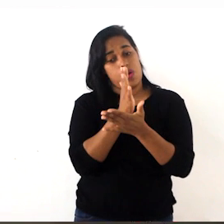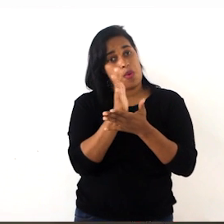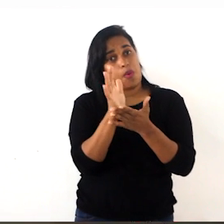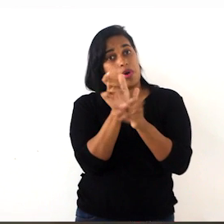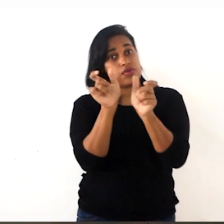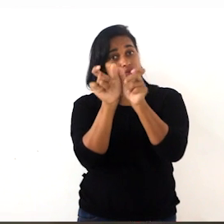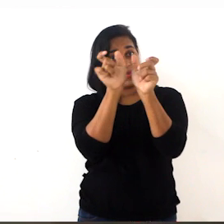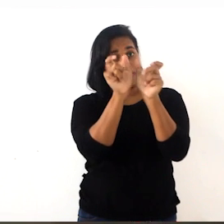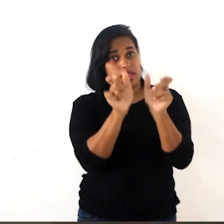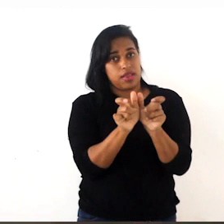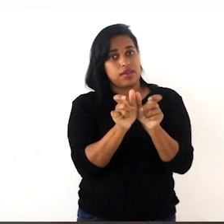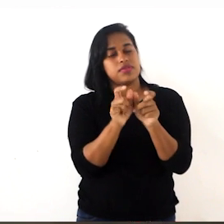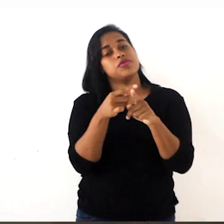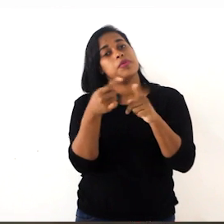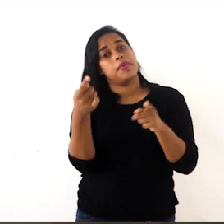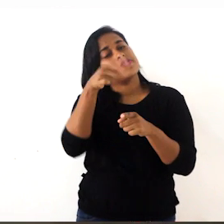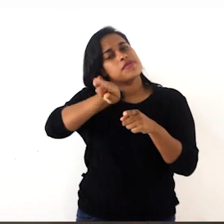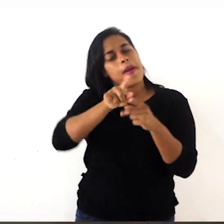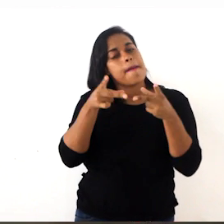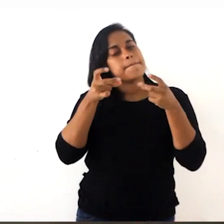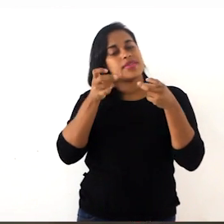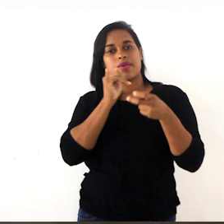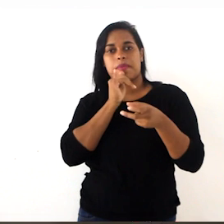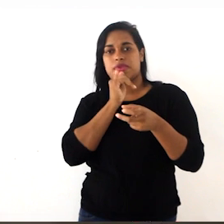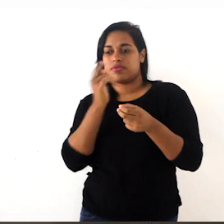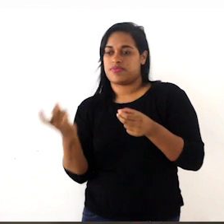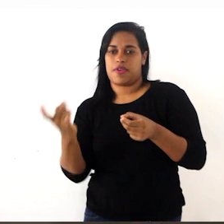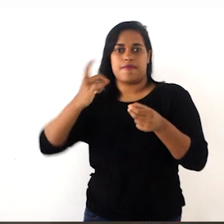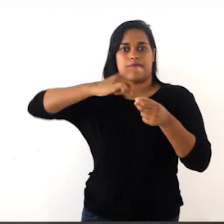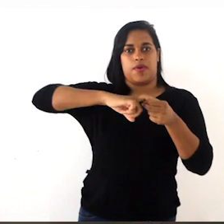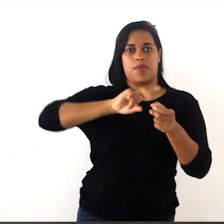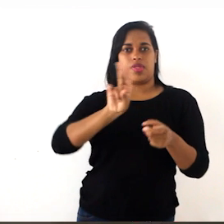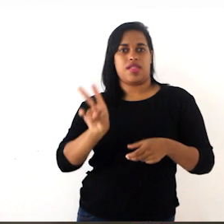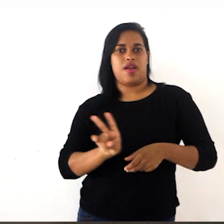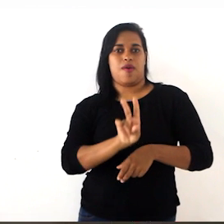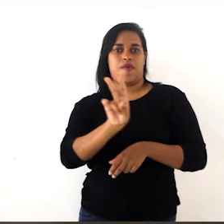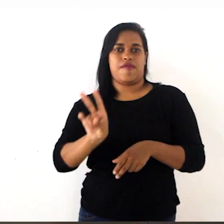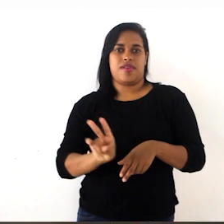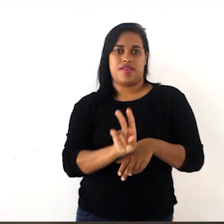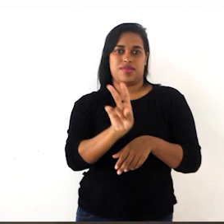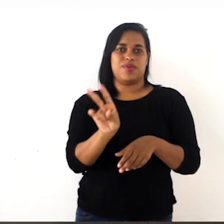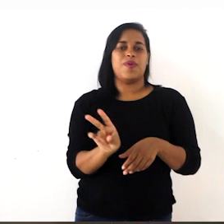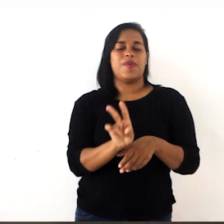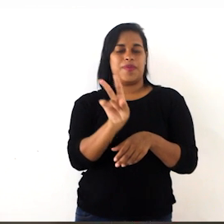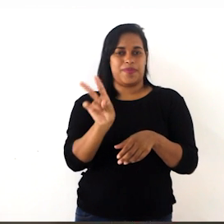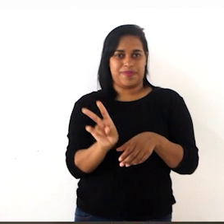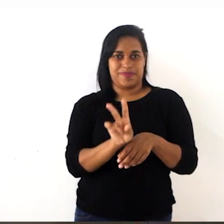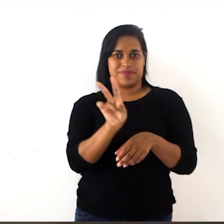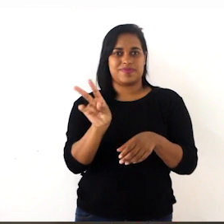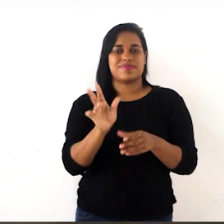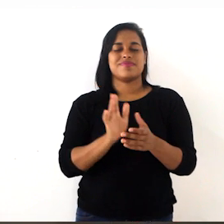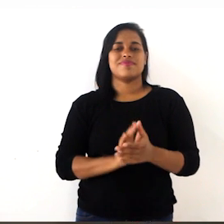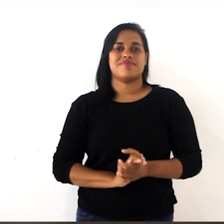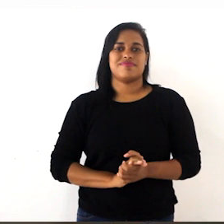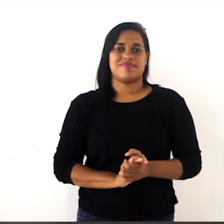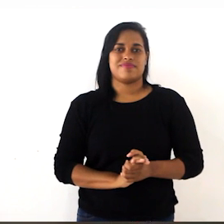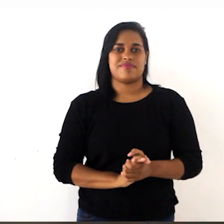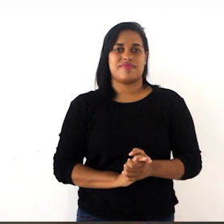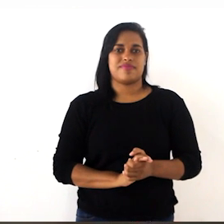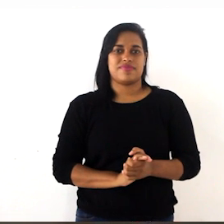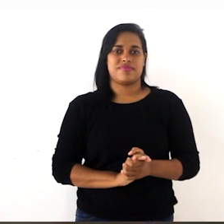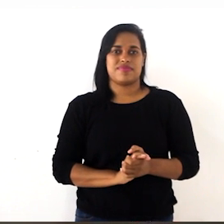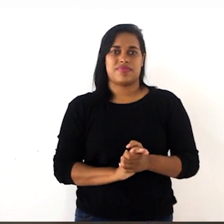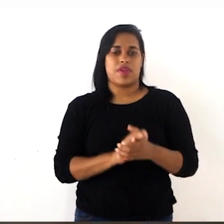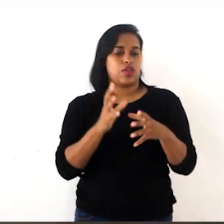retornar o valor. Ela não vai mais escrever, ela vai retornar o valor